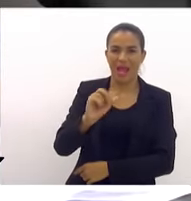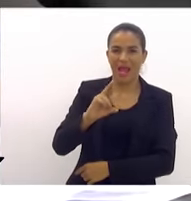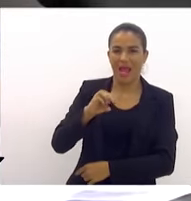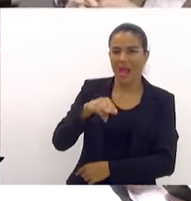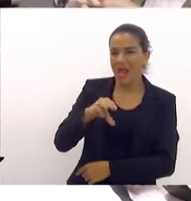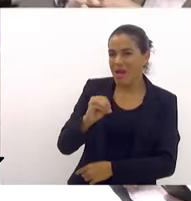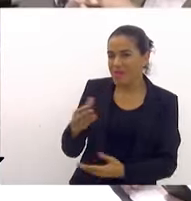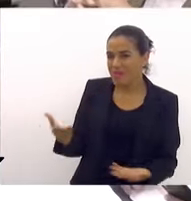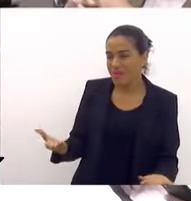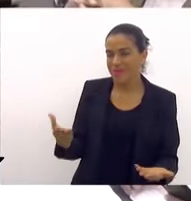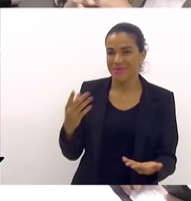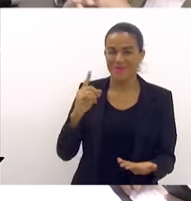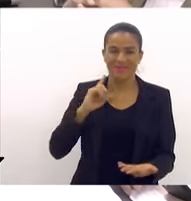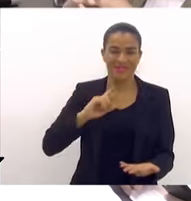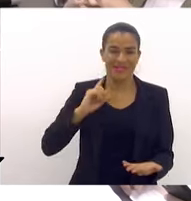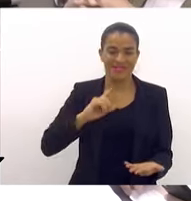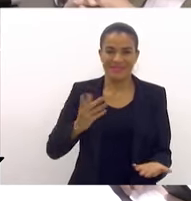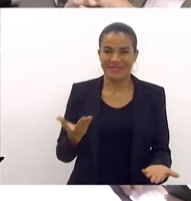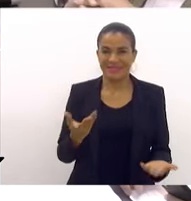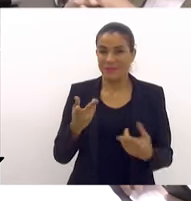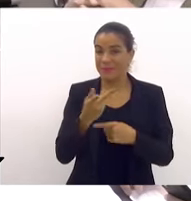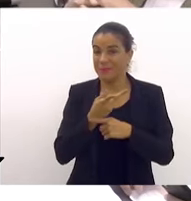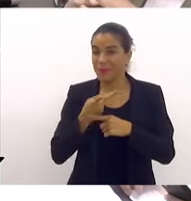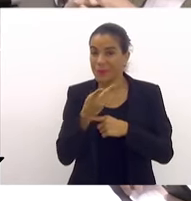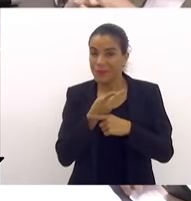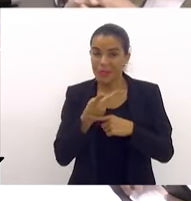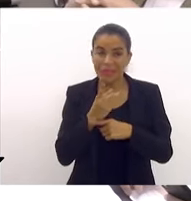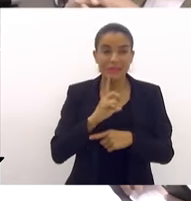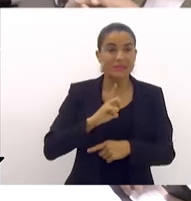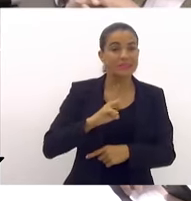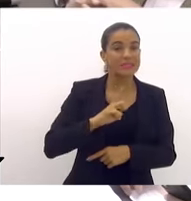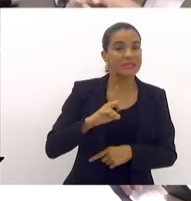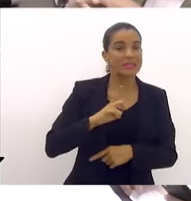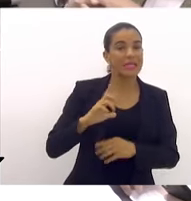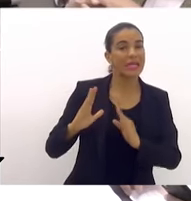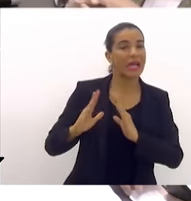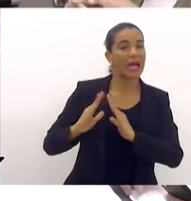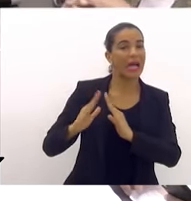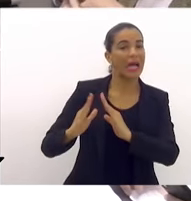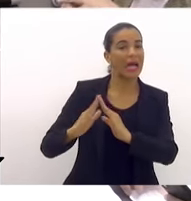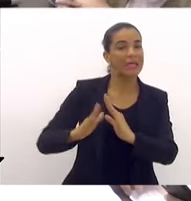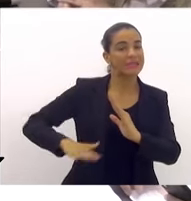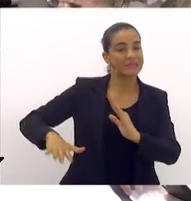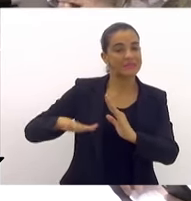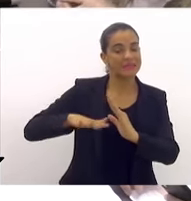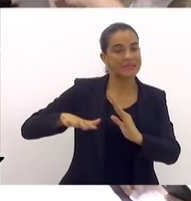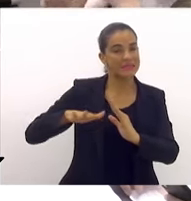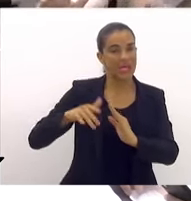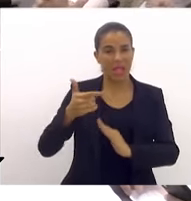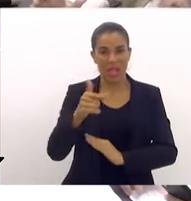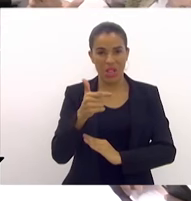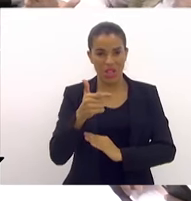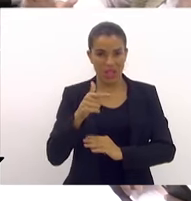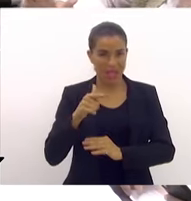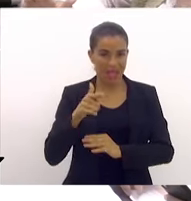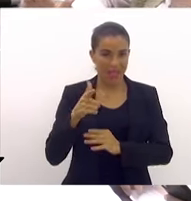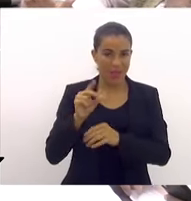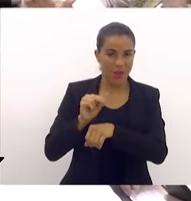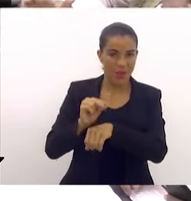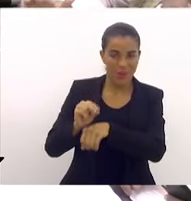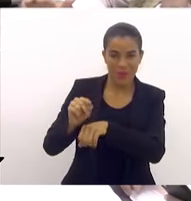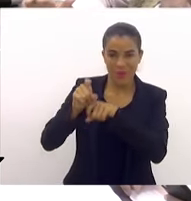Resta saber, fazer uma consulta aos RGIs da área para ver se tem alguma propriedade. E pelo que eu sei, lá não tem criação bovina. Não. Pois